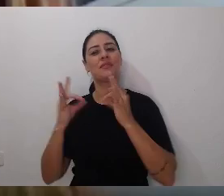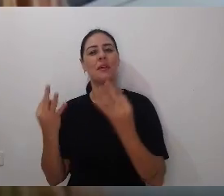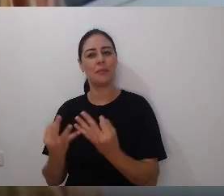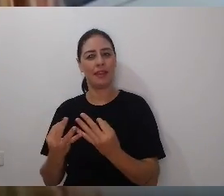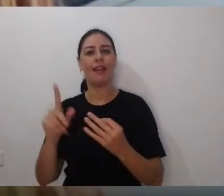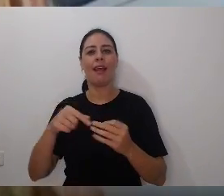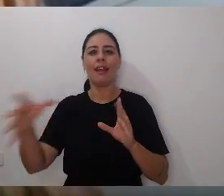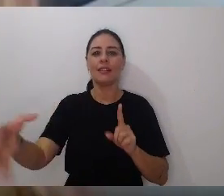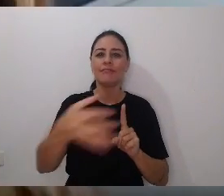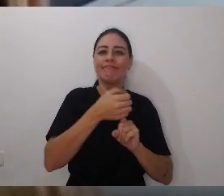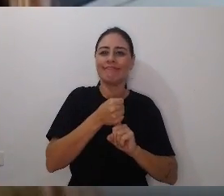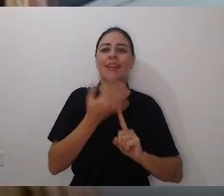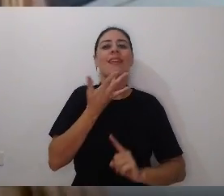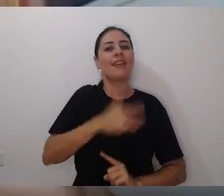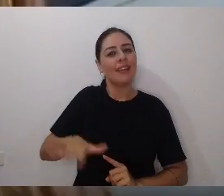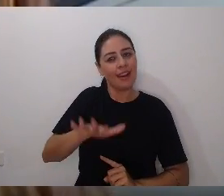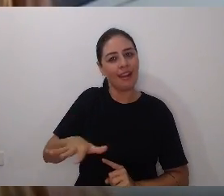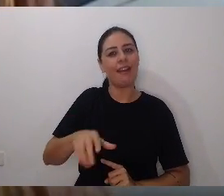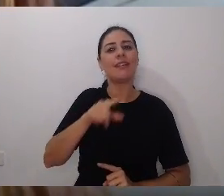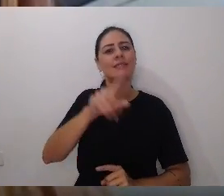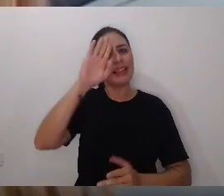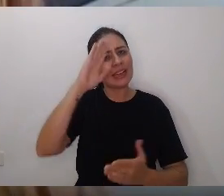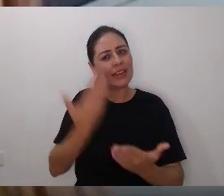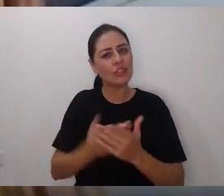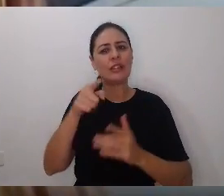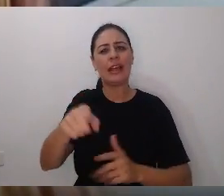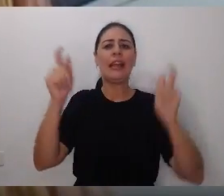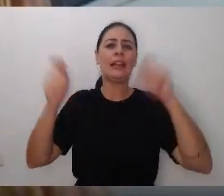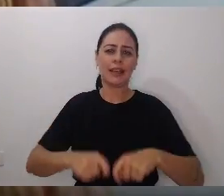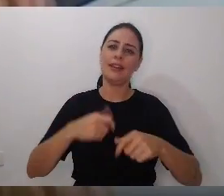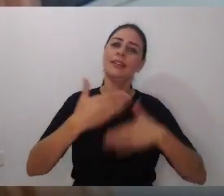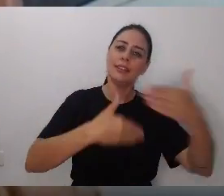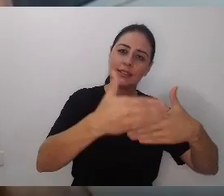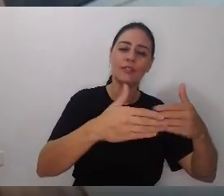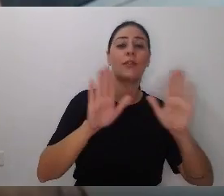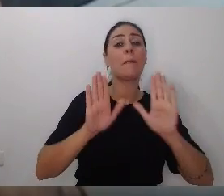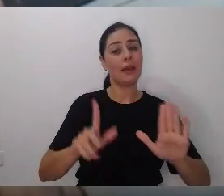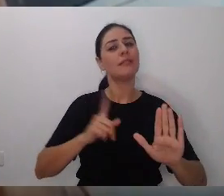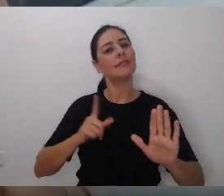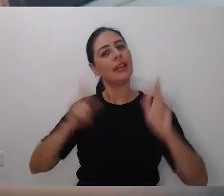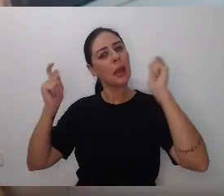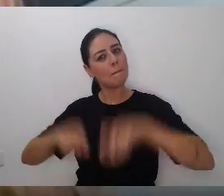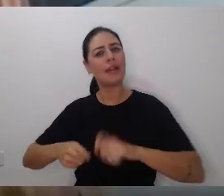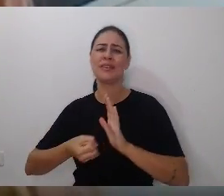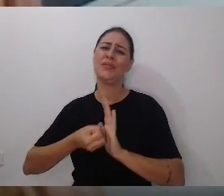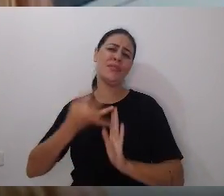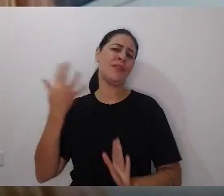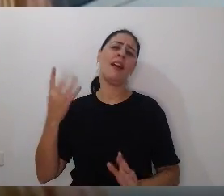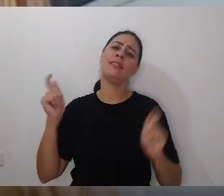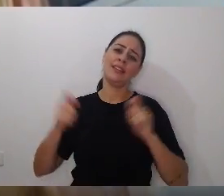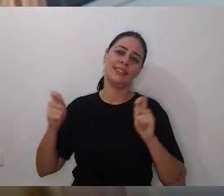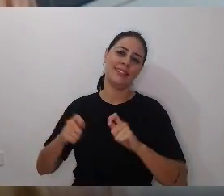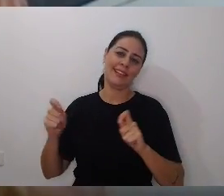guardar o material, ela é o centro das nossas ações, tanto na unidade educacional, quanto ali quando a gente está